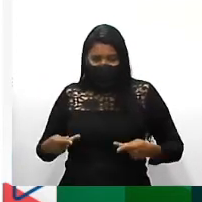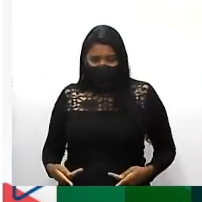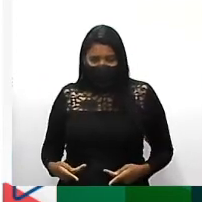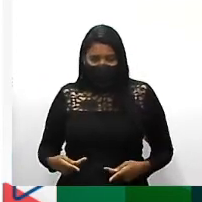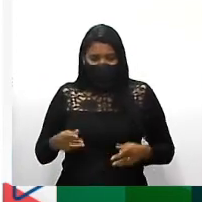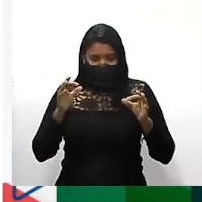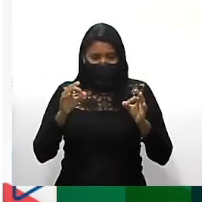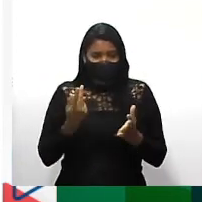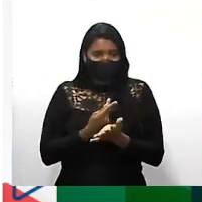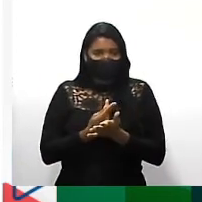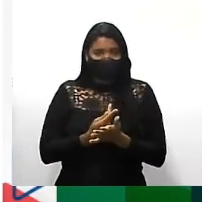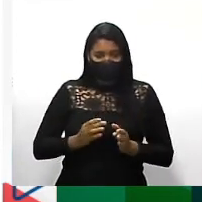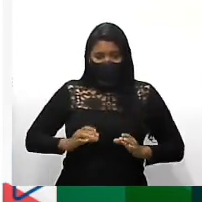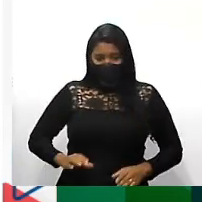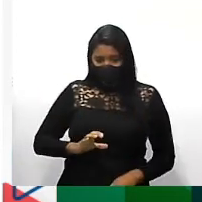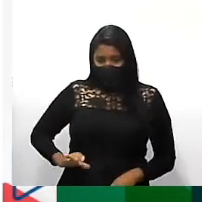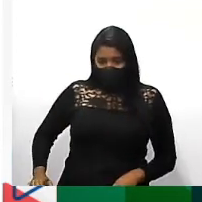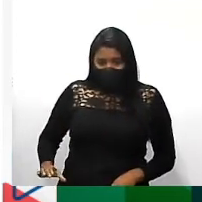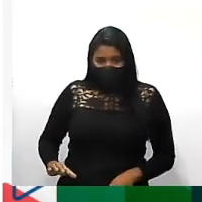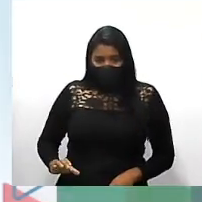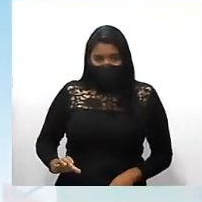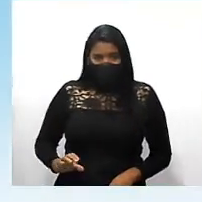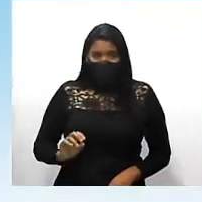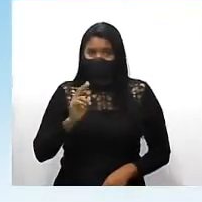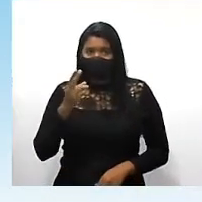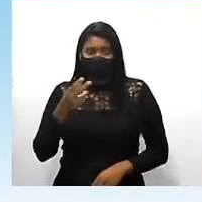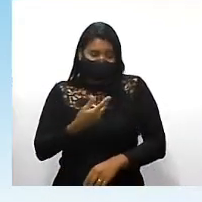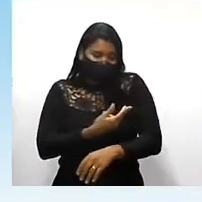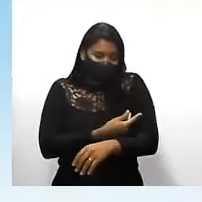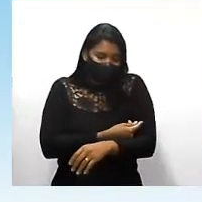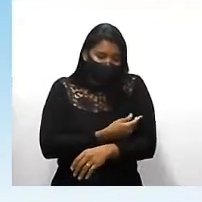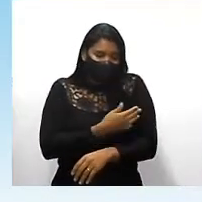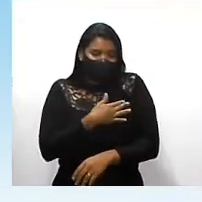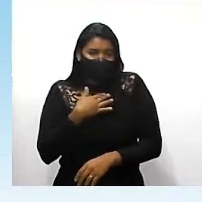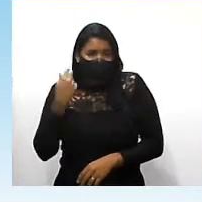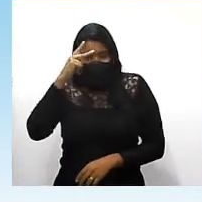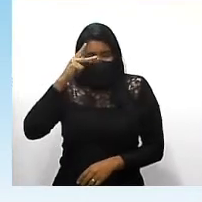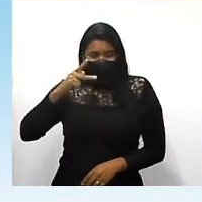por diante. A questão que se vai discutir aqui hoje, quais são os